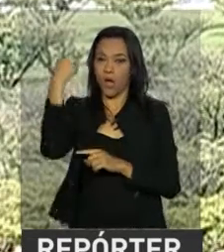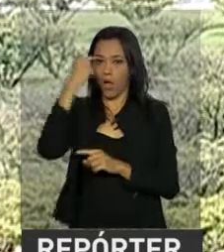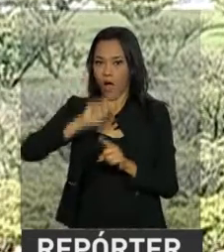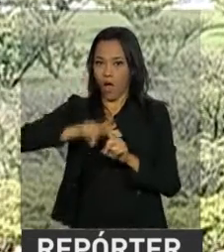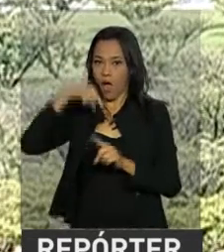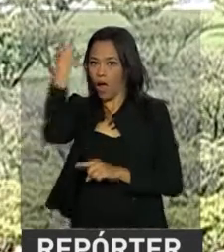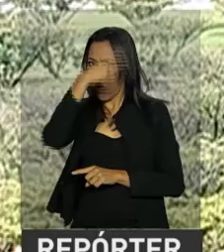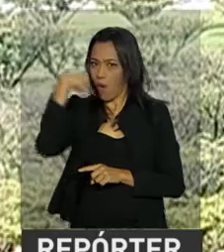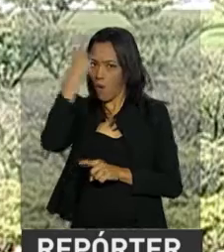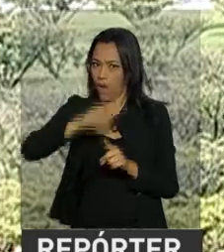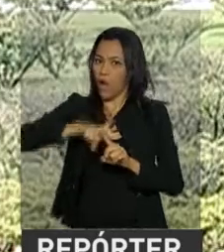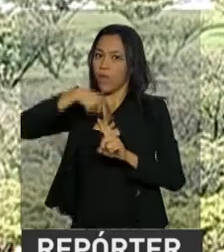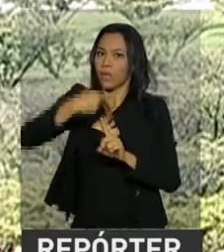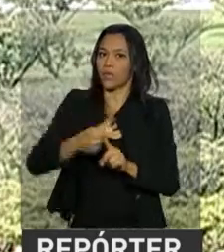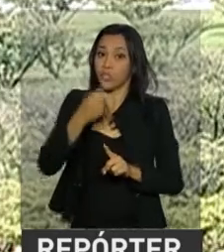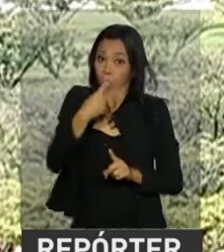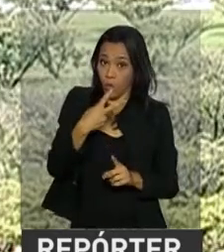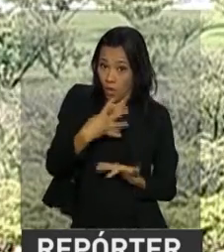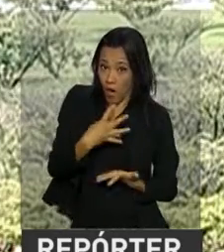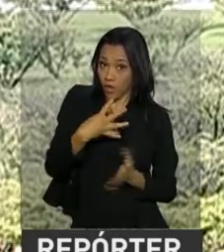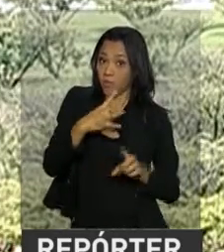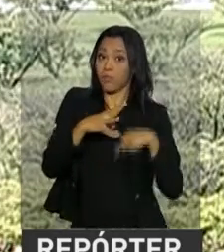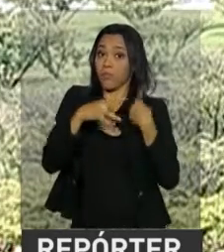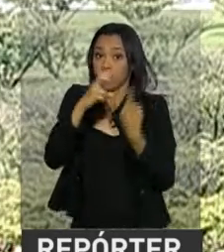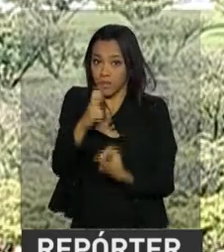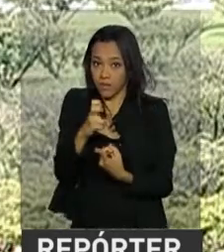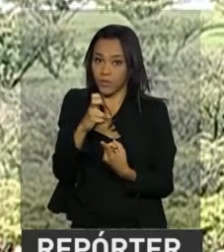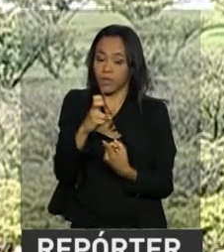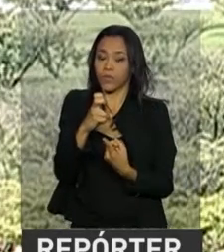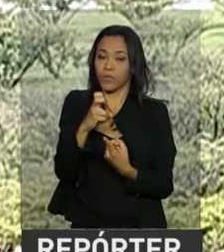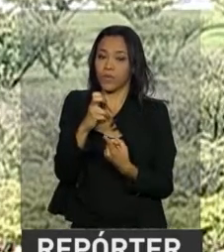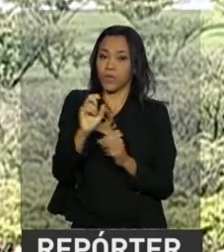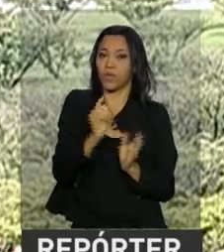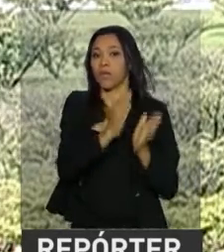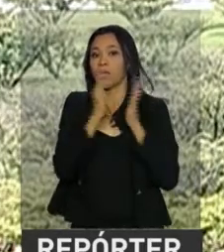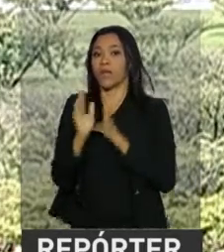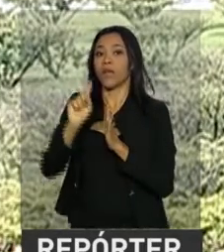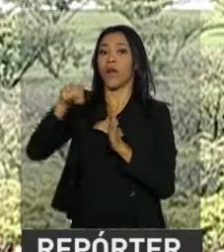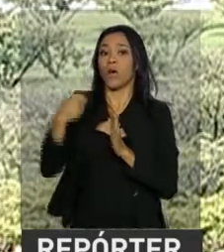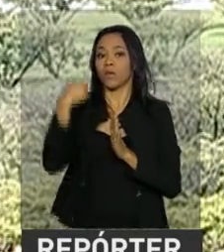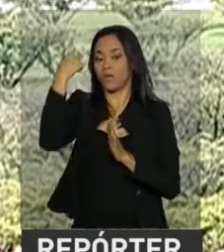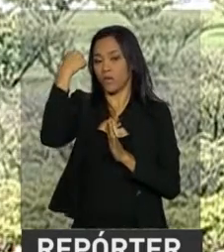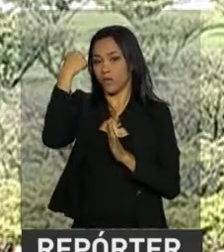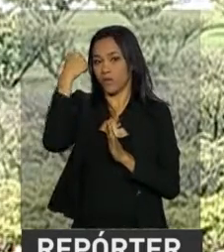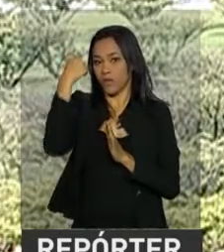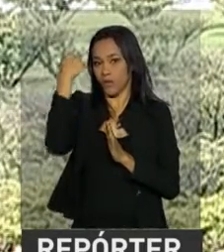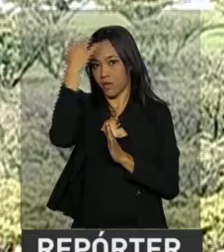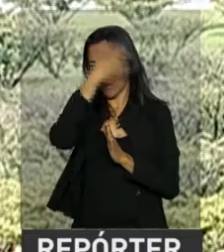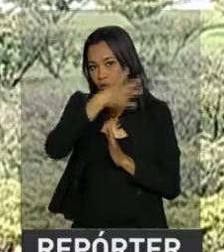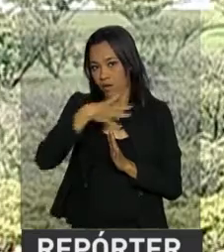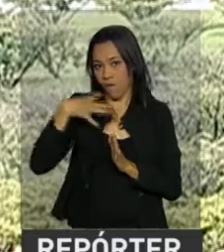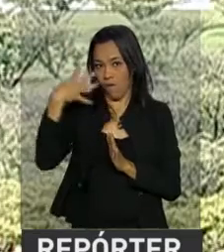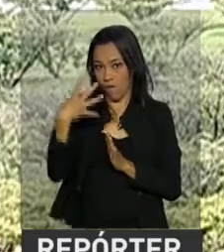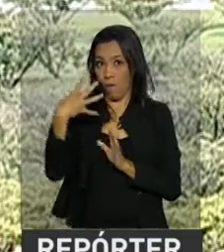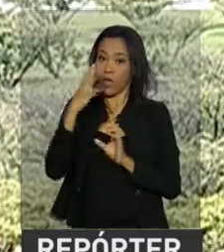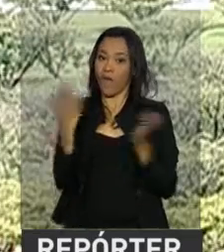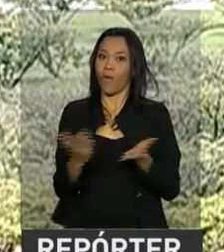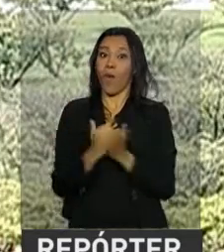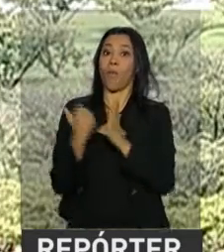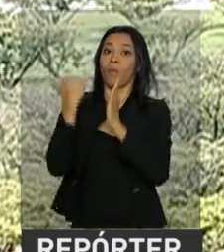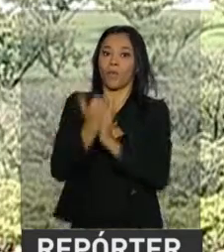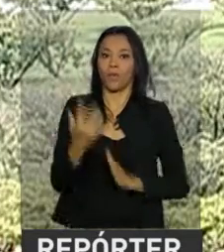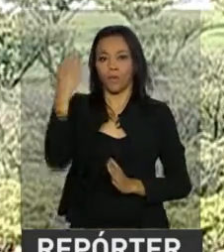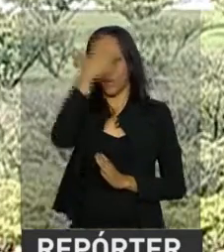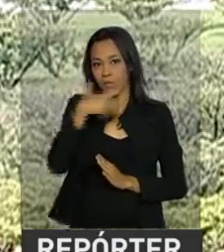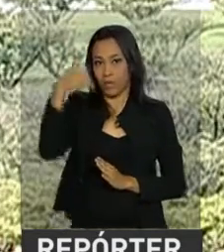horária de 4 para 5 horas e outra com aumento da carga horária de 4 para 7 horas. Com